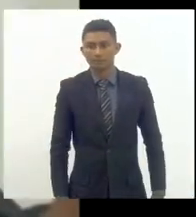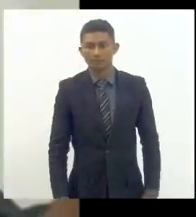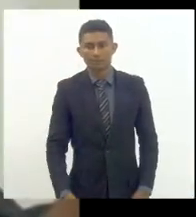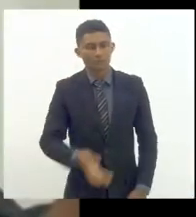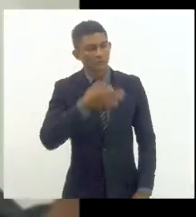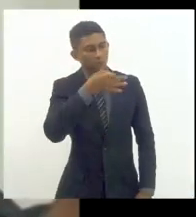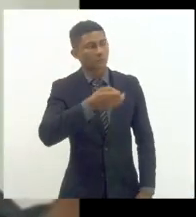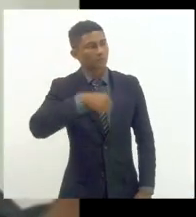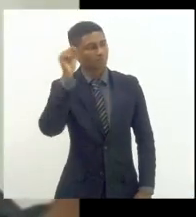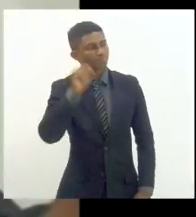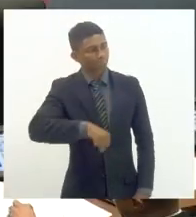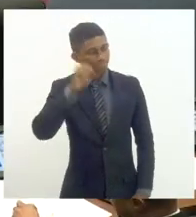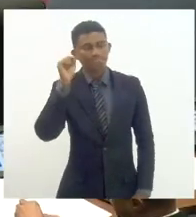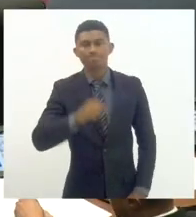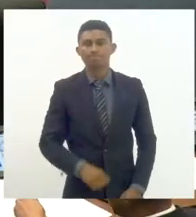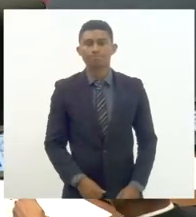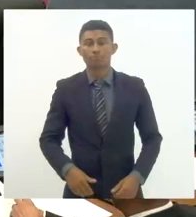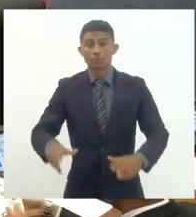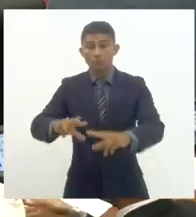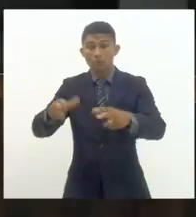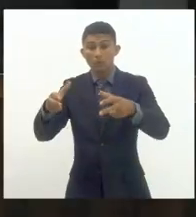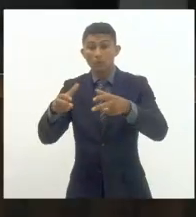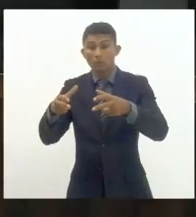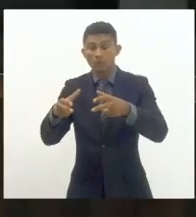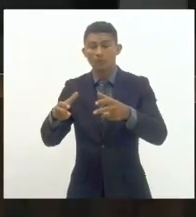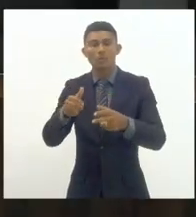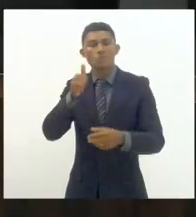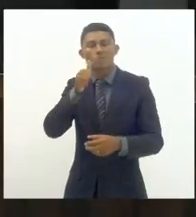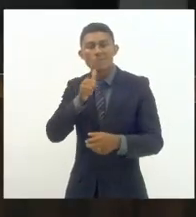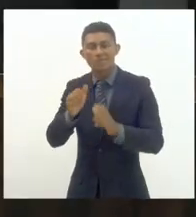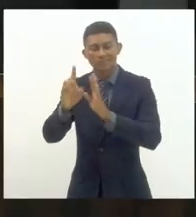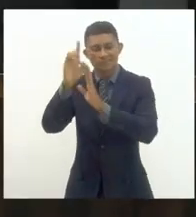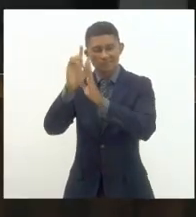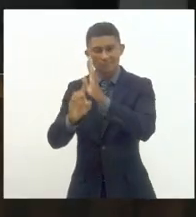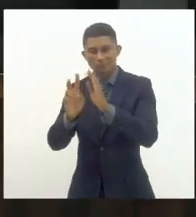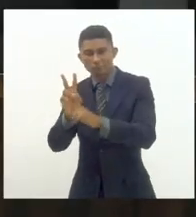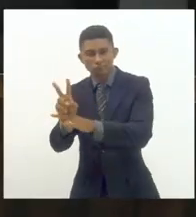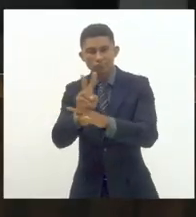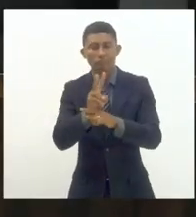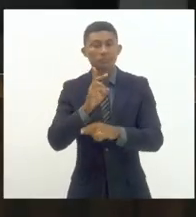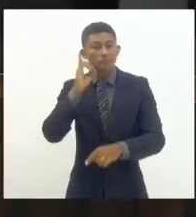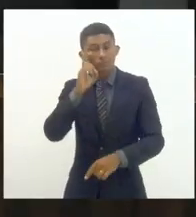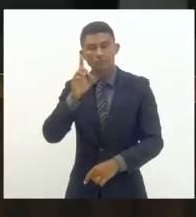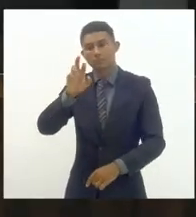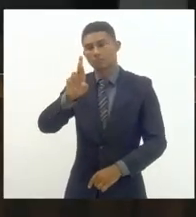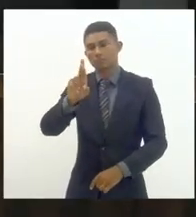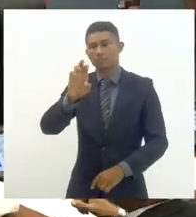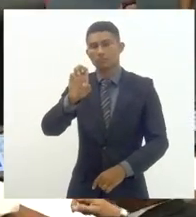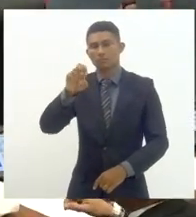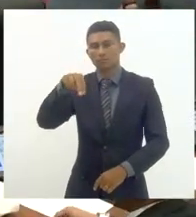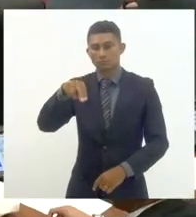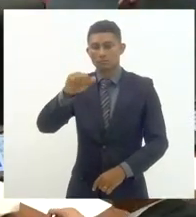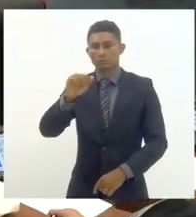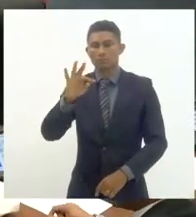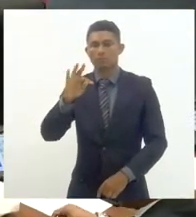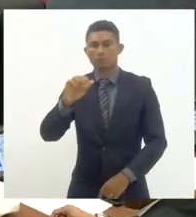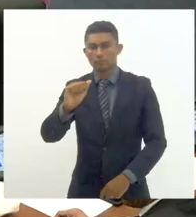Favorável, presidente. Pela Comissão de Defesa do Direito da Mulher, deputada Renata Souza.